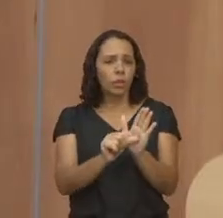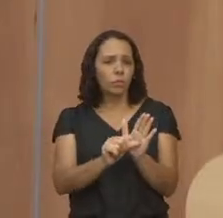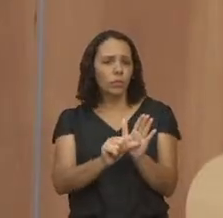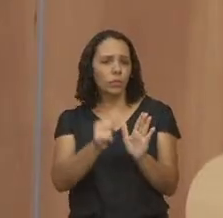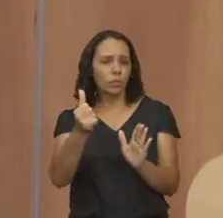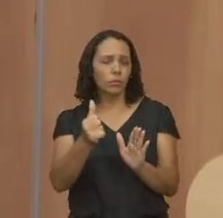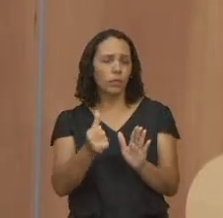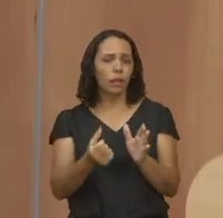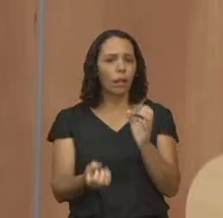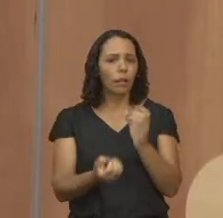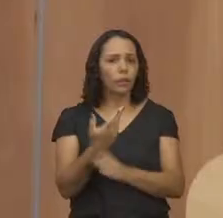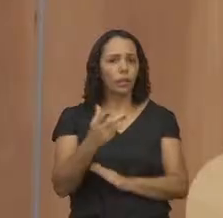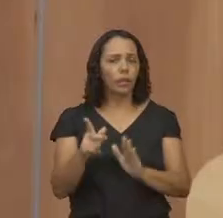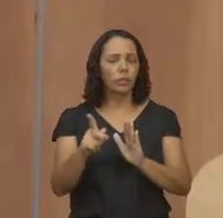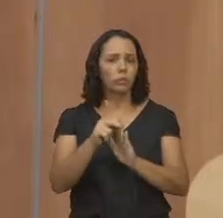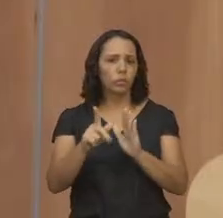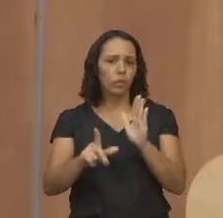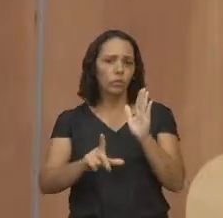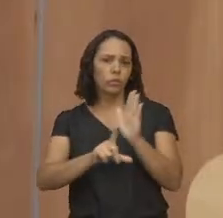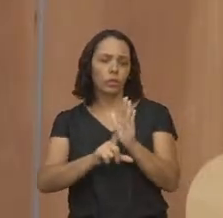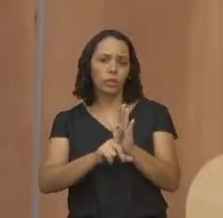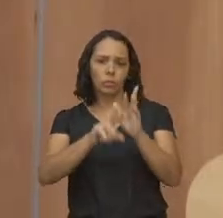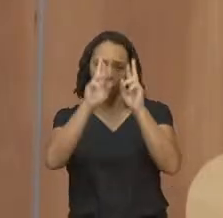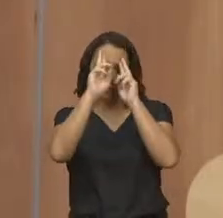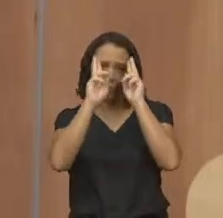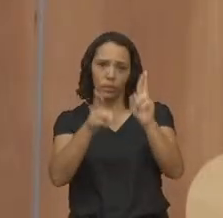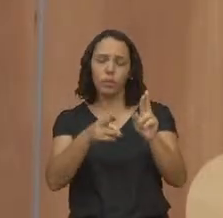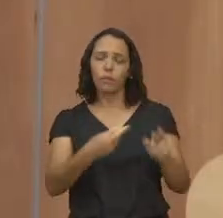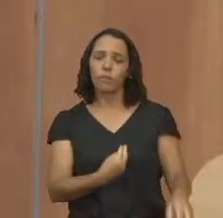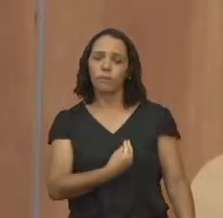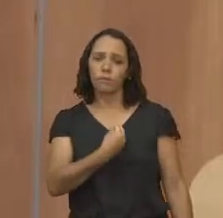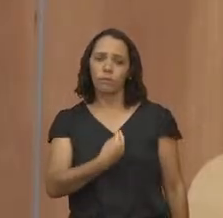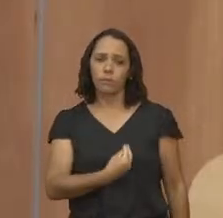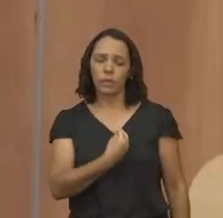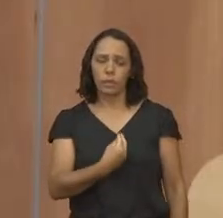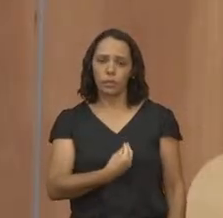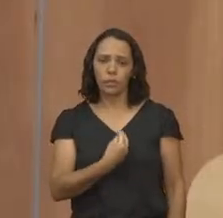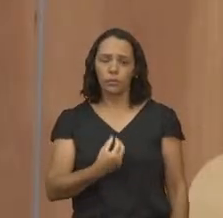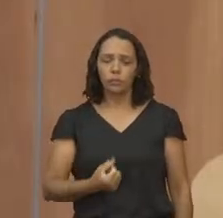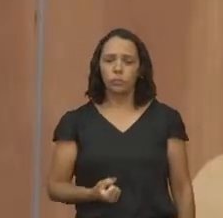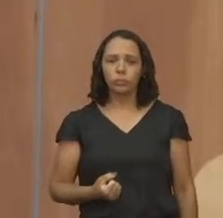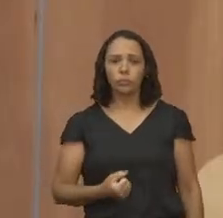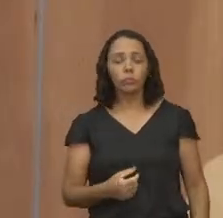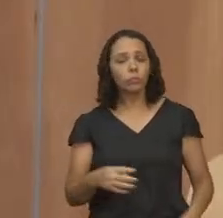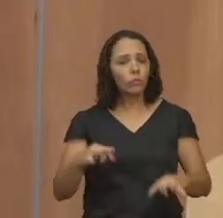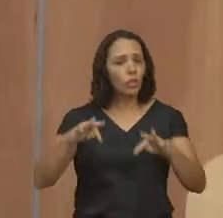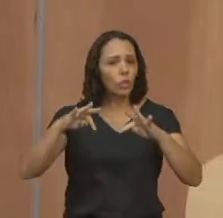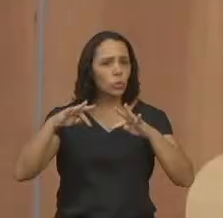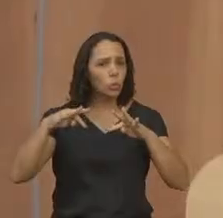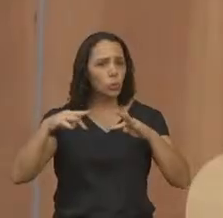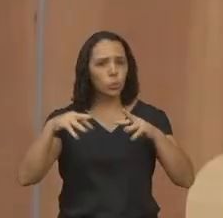nesse projeto de lei que visa o respeito à vida. E para terminar, lembrando que toda vida importa, não importa a